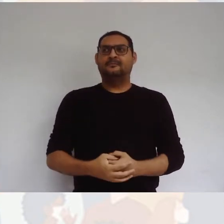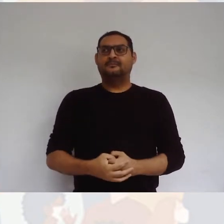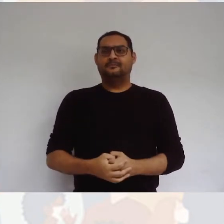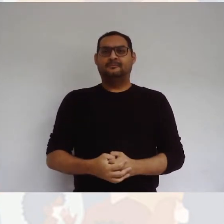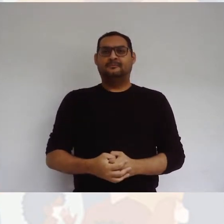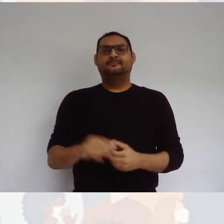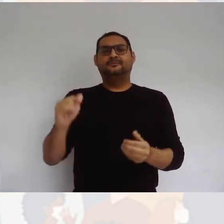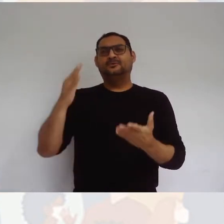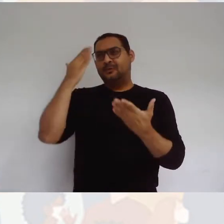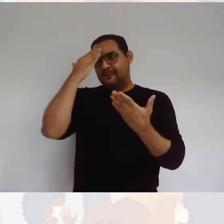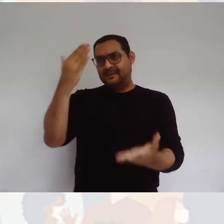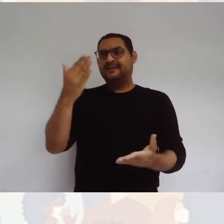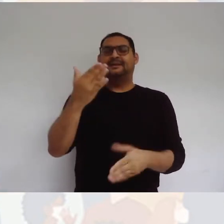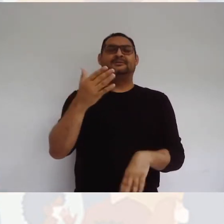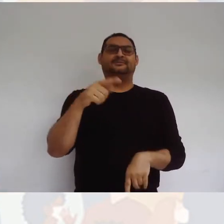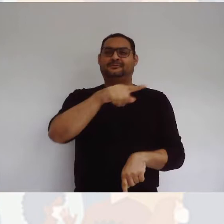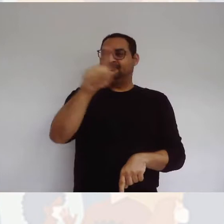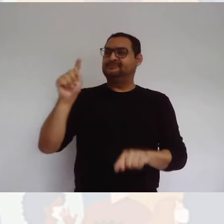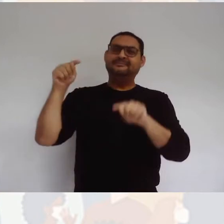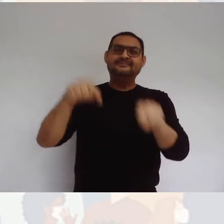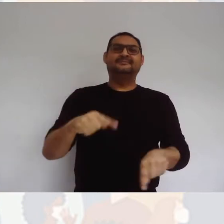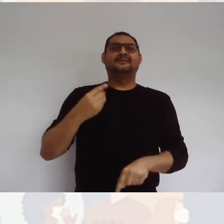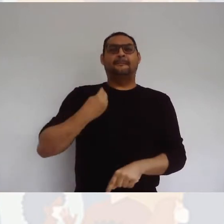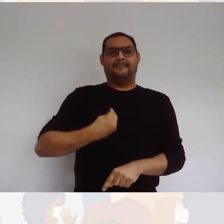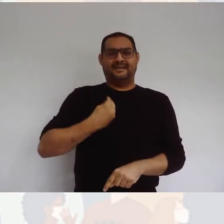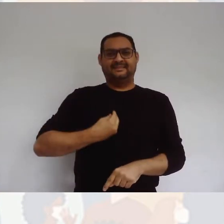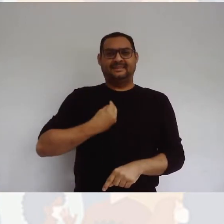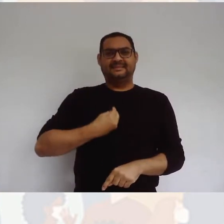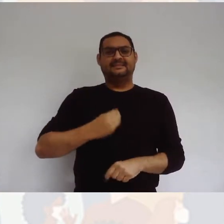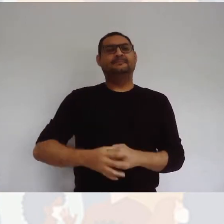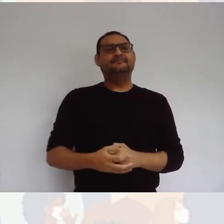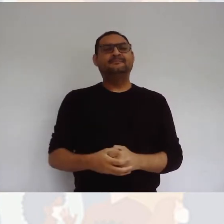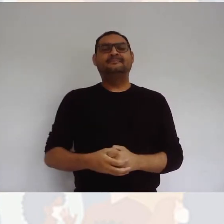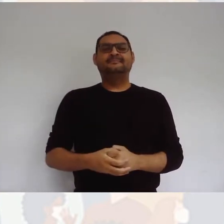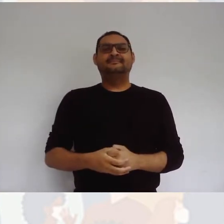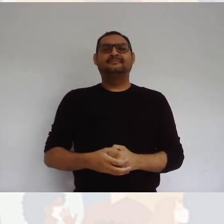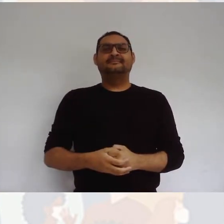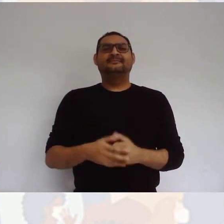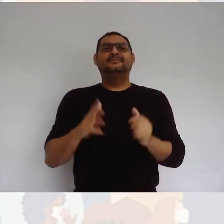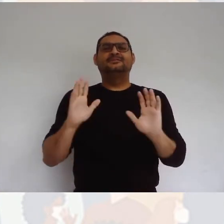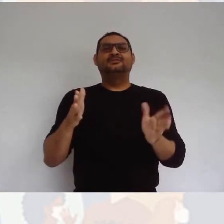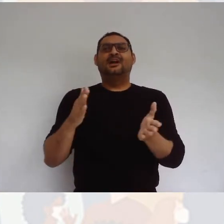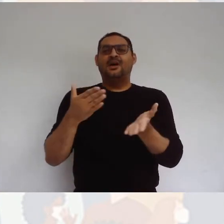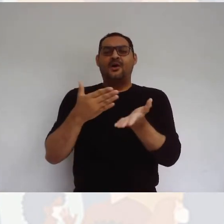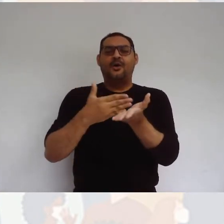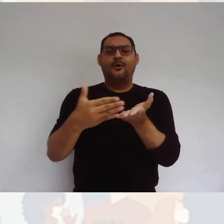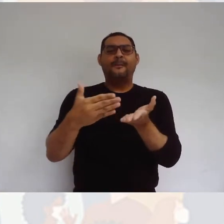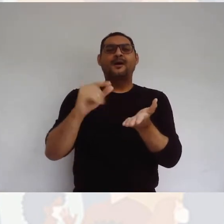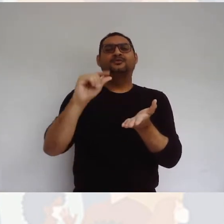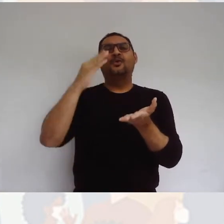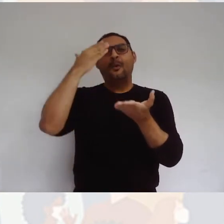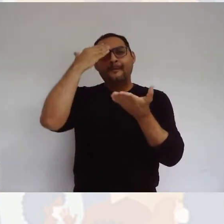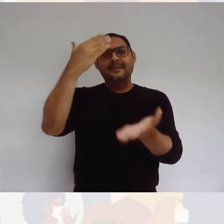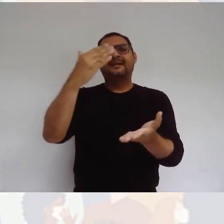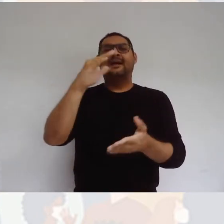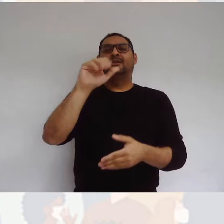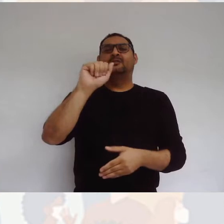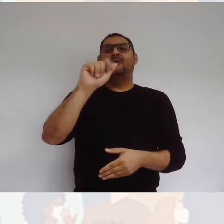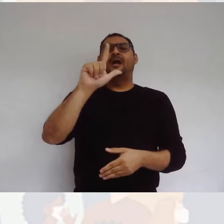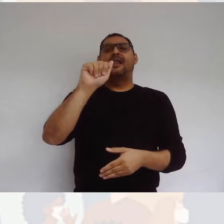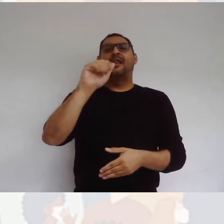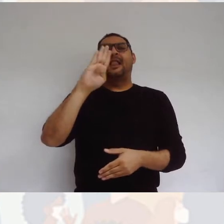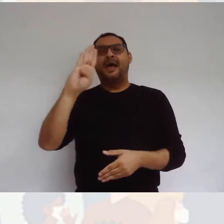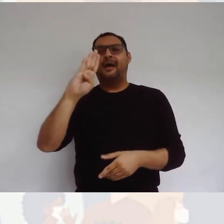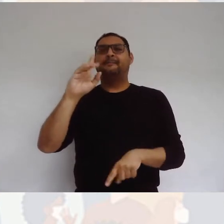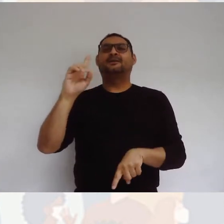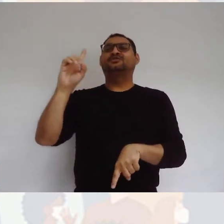Muito obrigado a todos pela presença e quero começar agradecendo a LAB, a